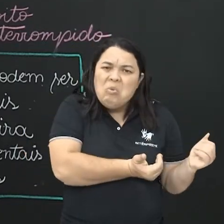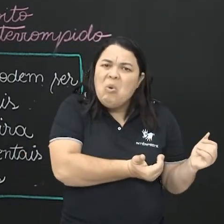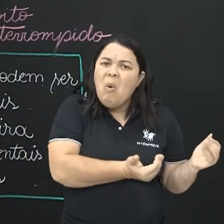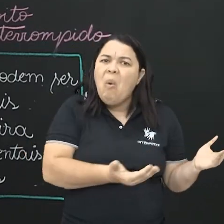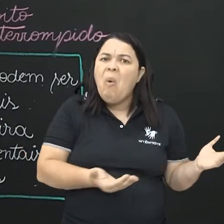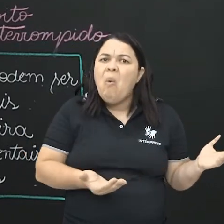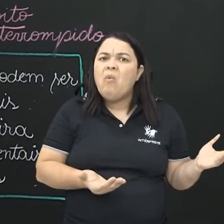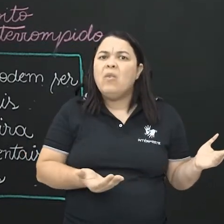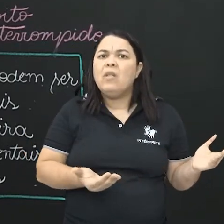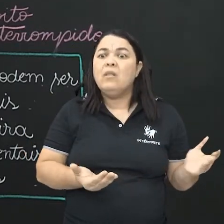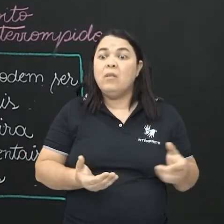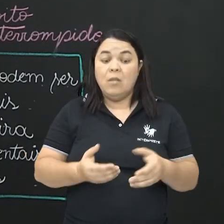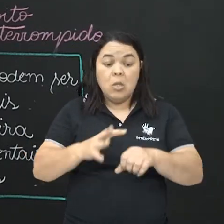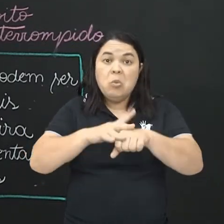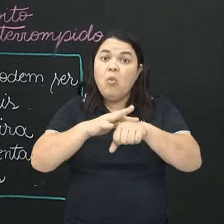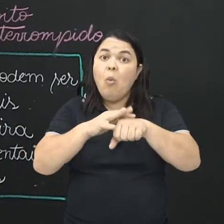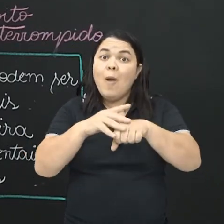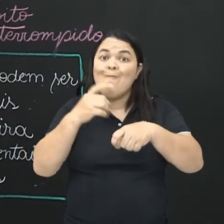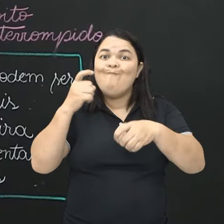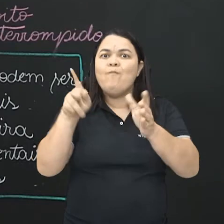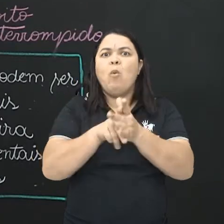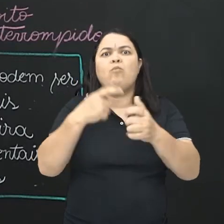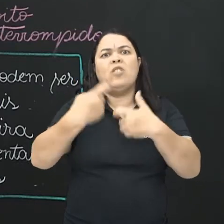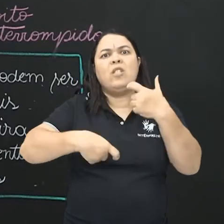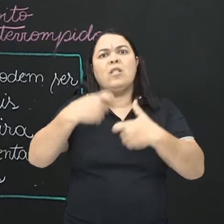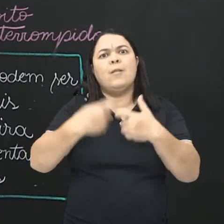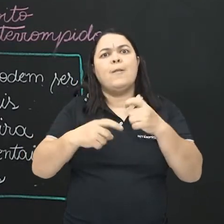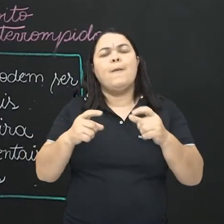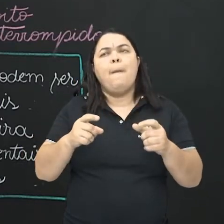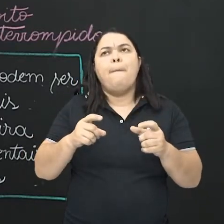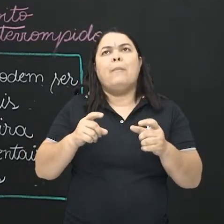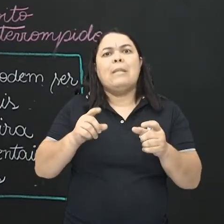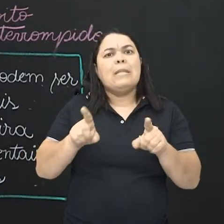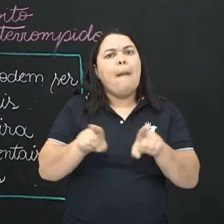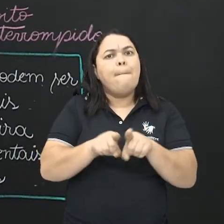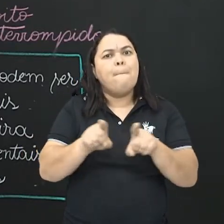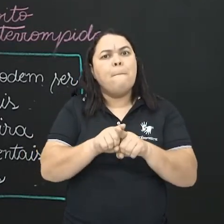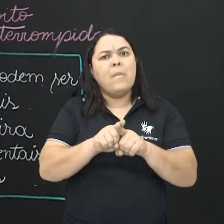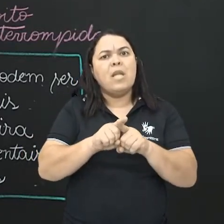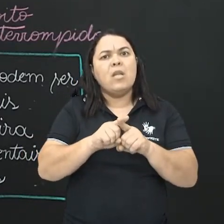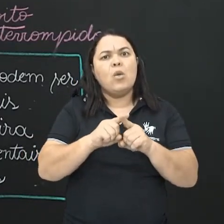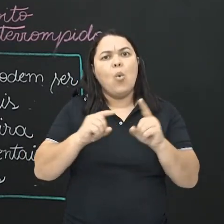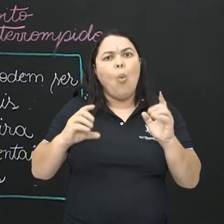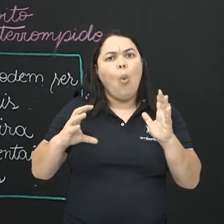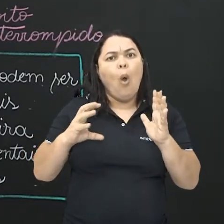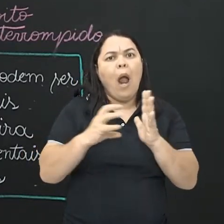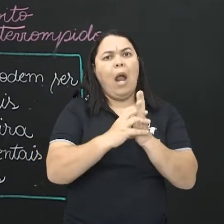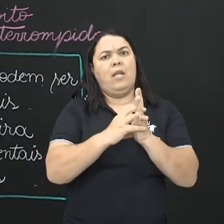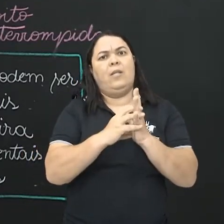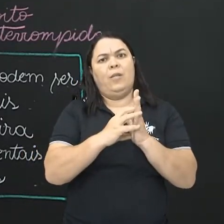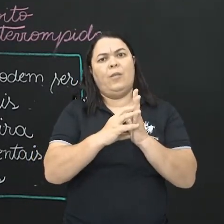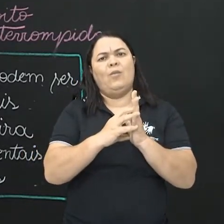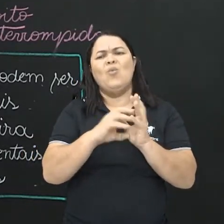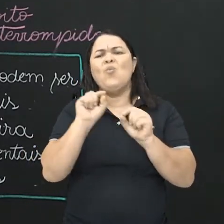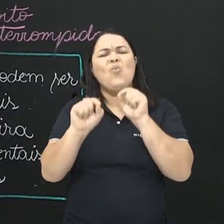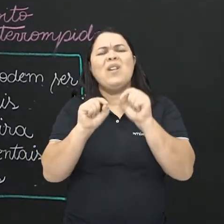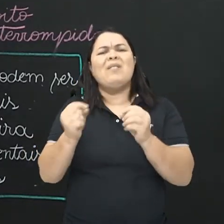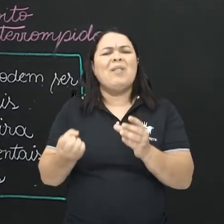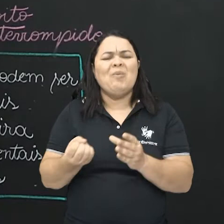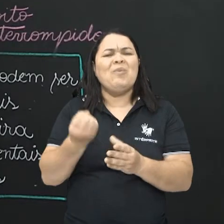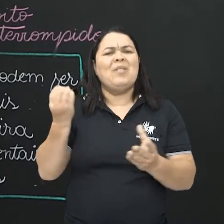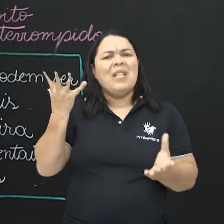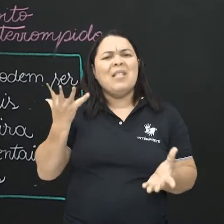sexualmente transmissíveis, inclusive com AIDS. Um alerta, ou seja, falta conscientização. O que está acontecendo? Se